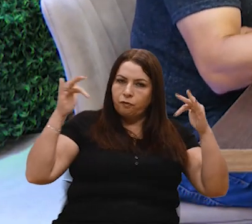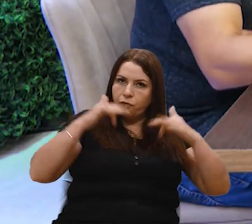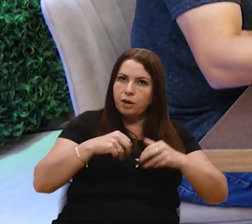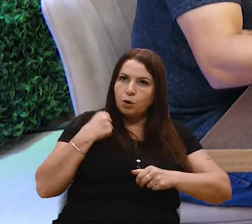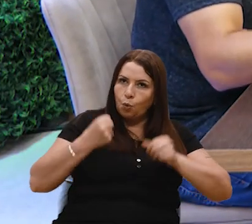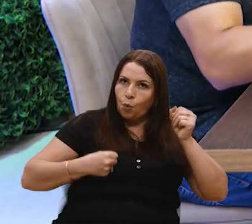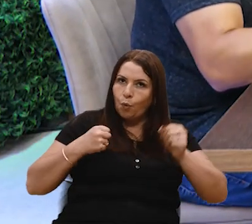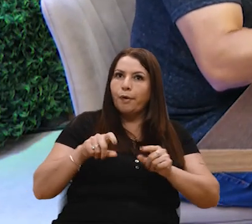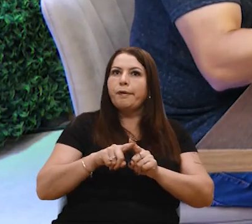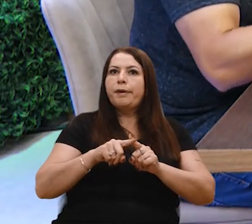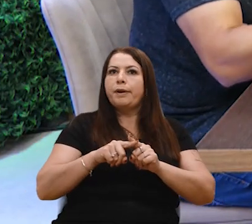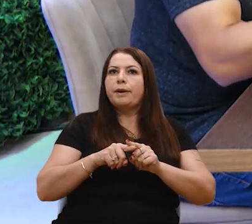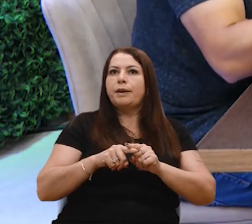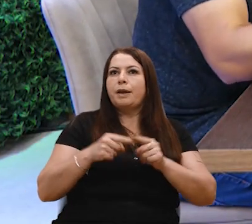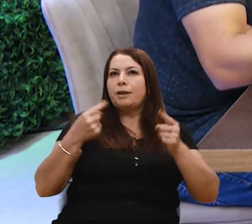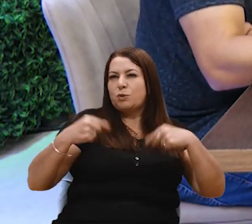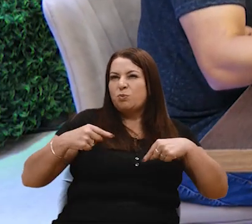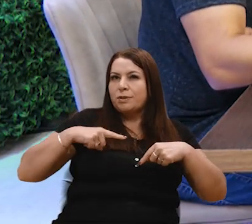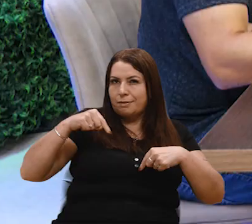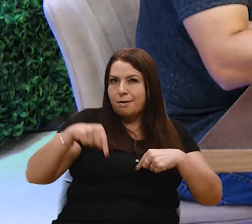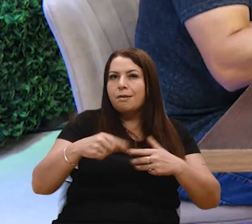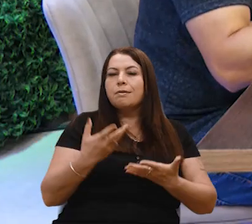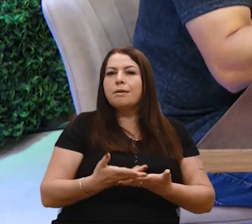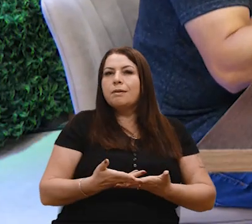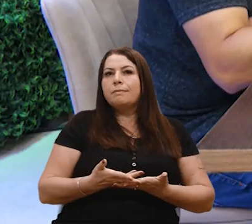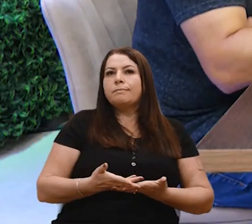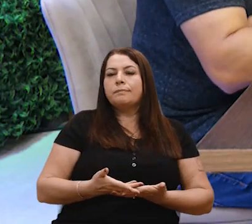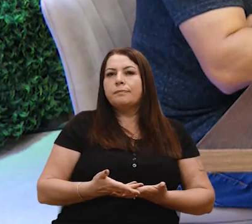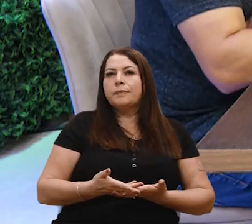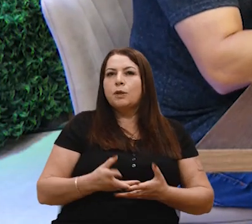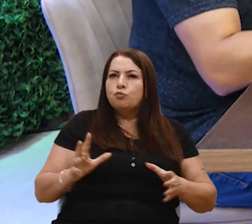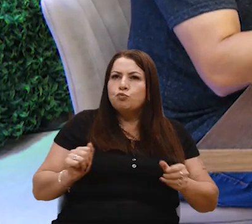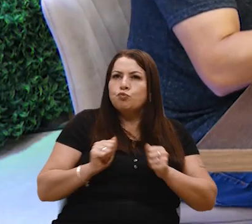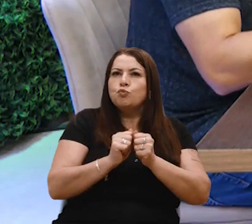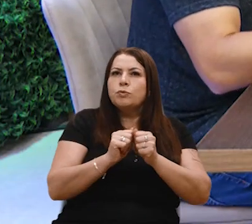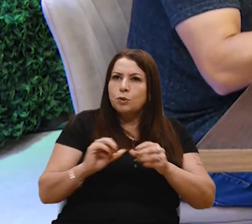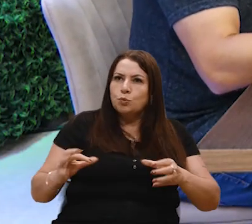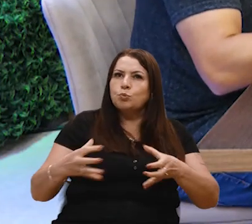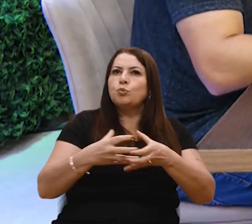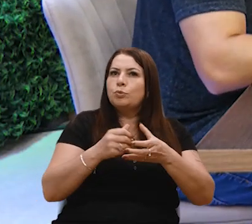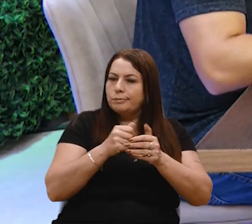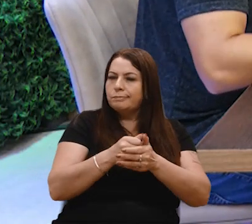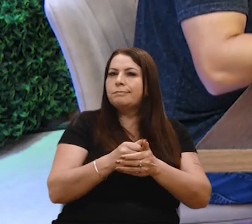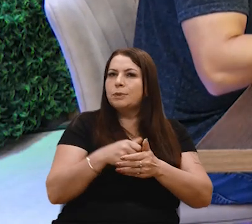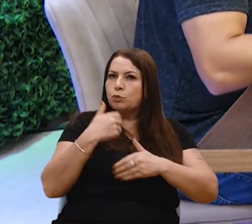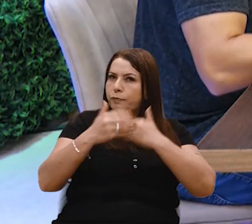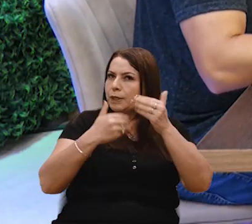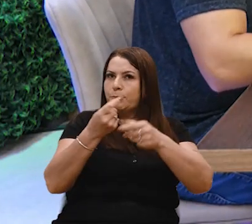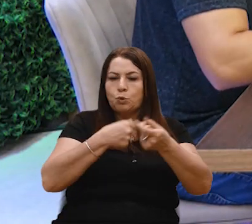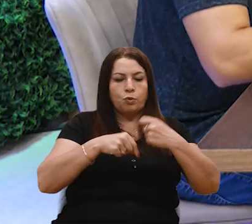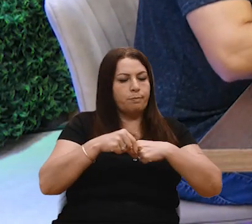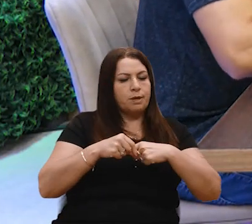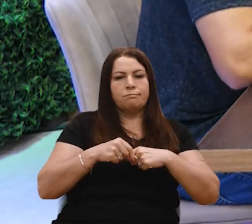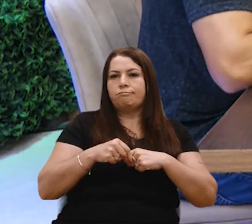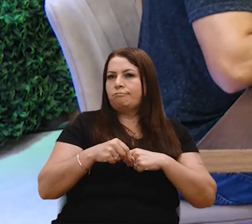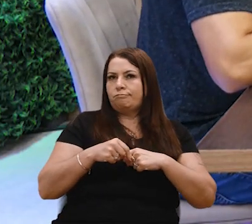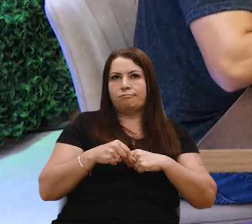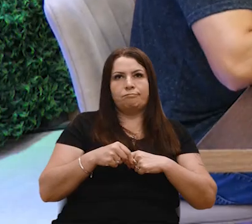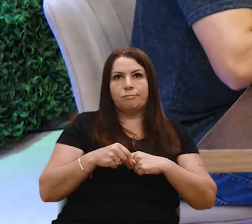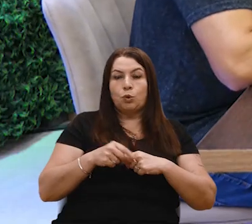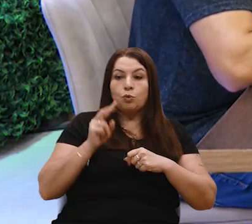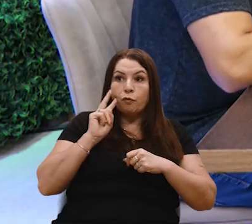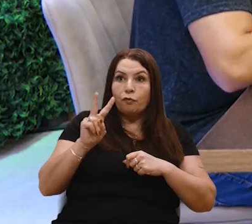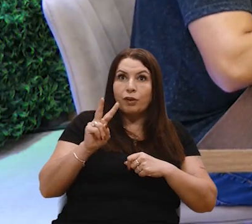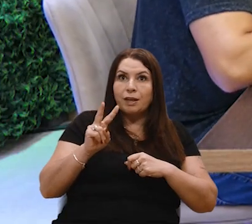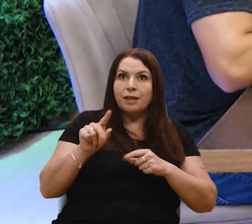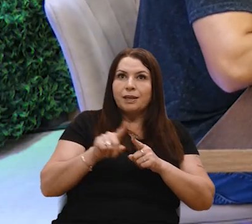outras cidades vêm correr as provas que tem. Então, acho que juntando tudo isso... Claro. Desenvolvimento econômico total.